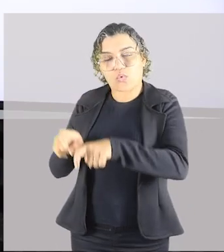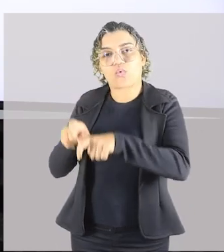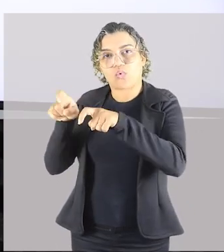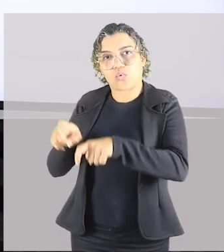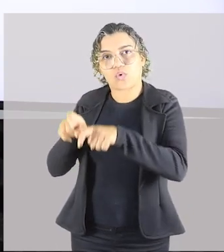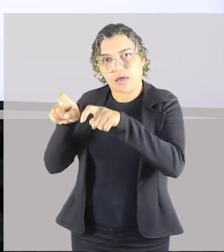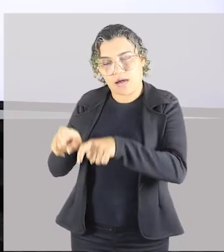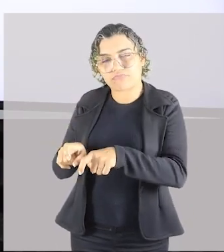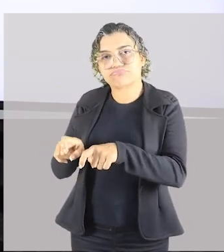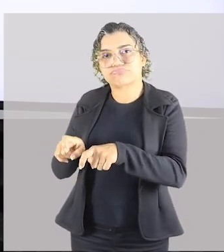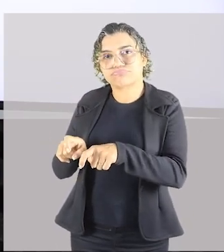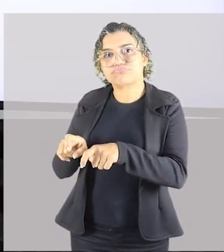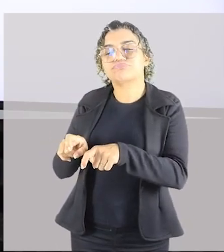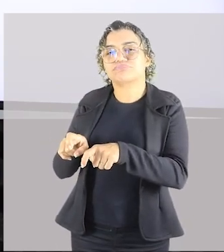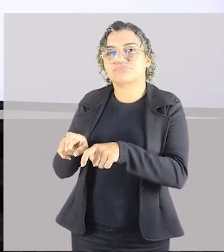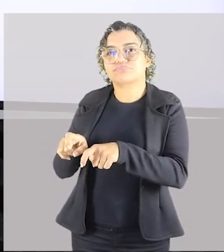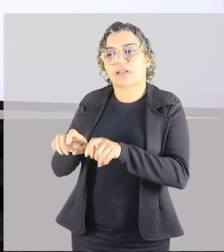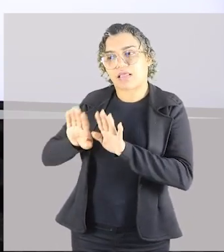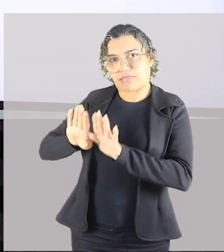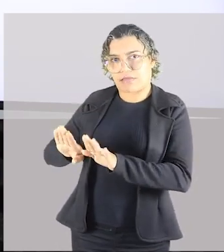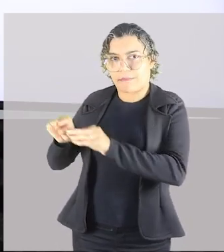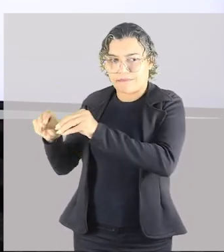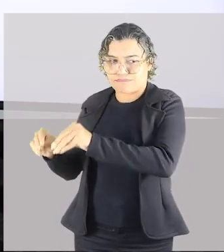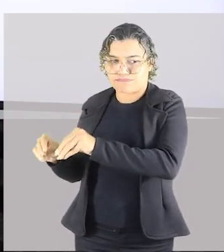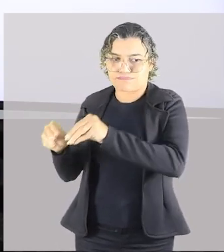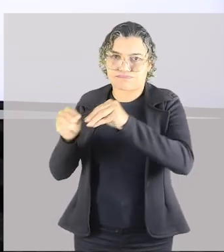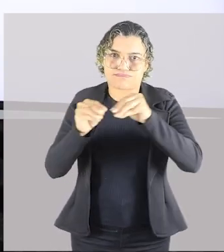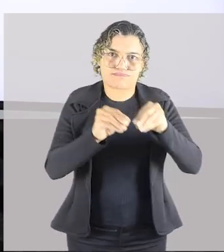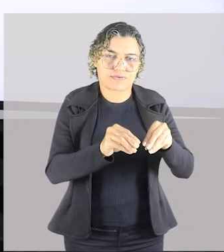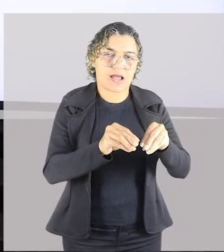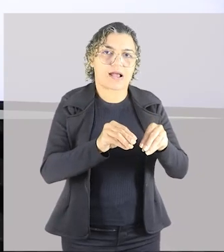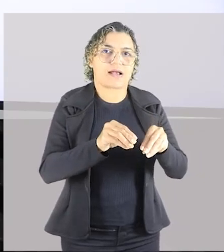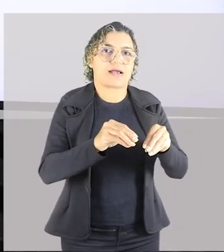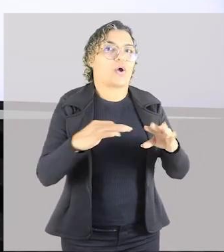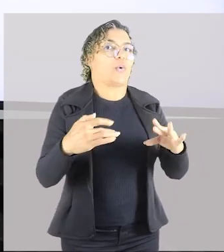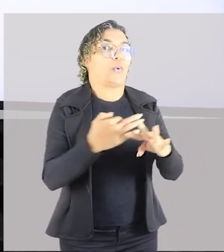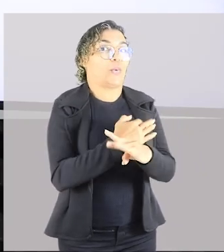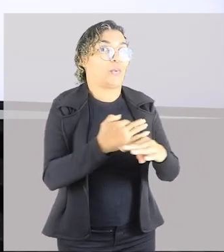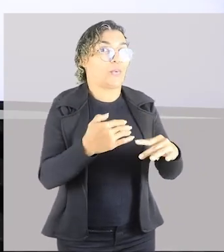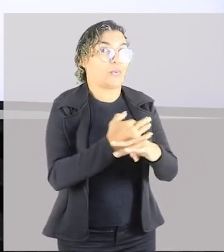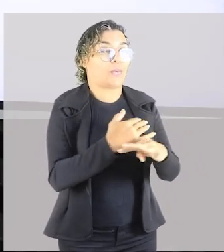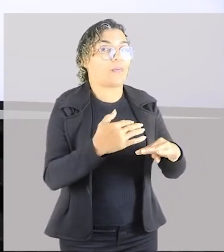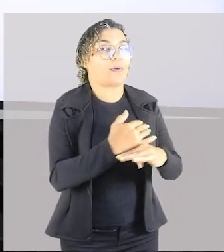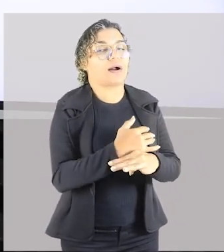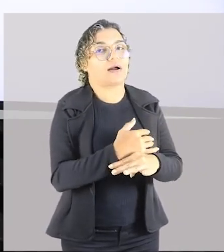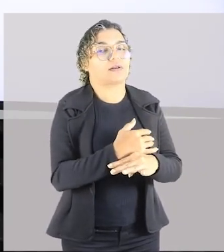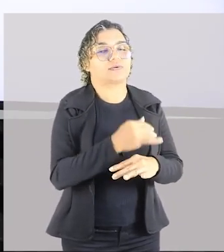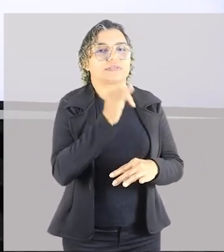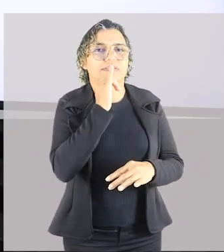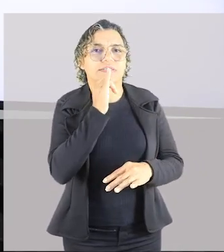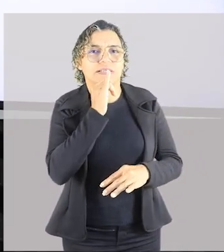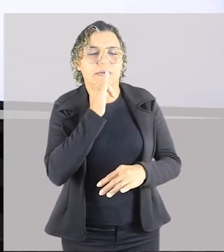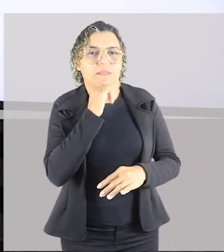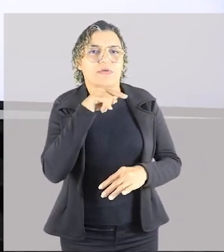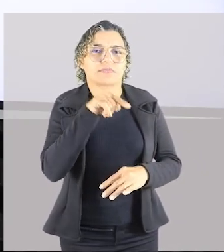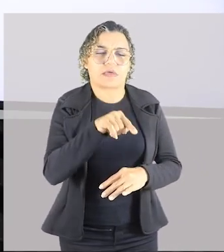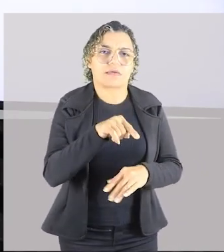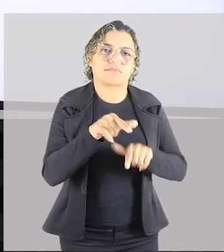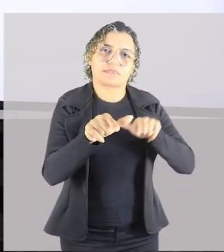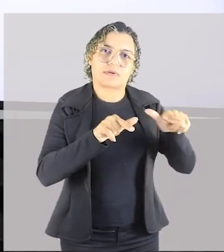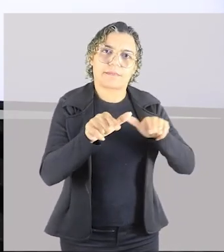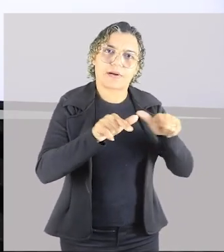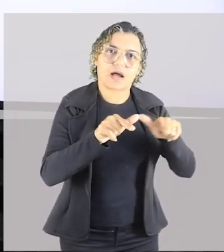atividades de primeiro setor, e passa a estar agora situada no espaço urbano, ocupadas principalmente com as